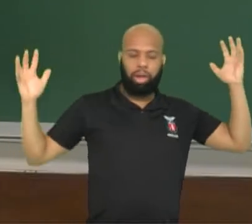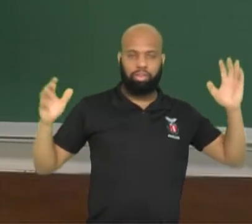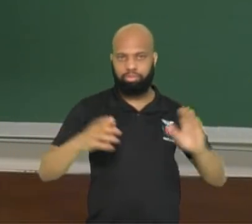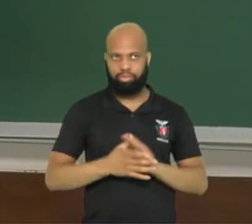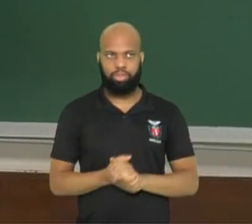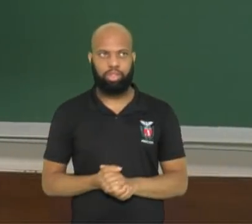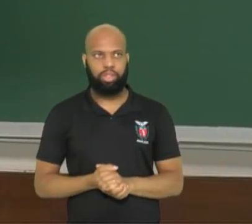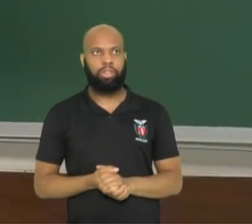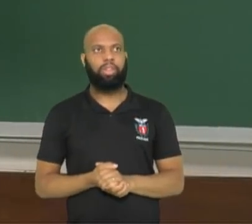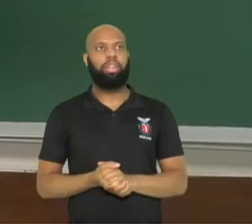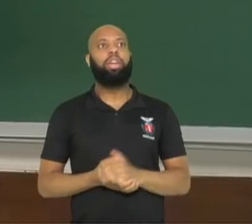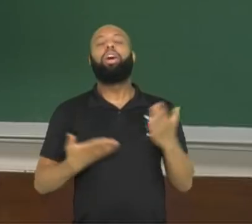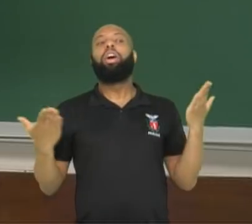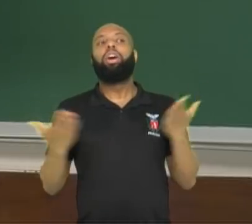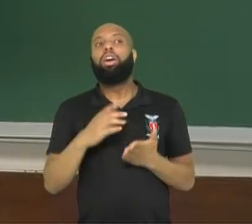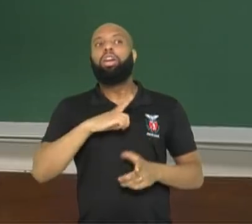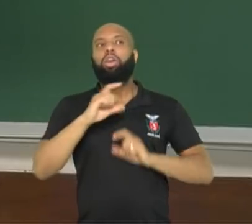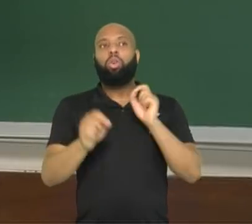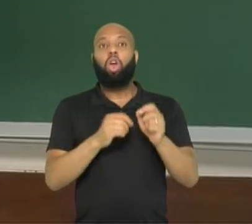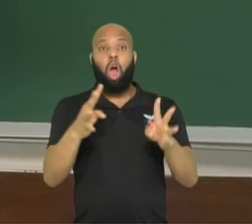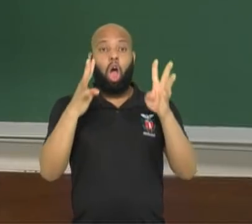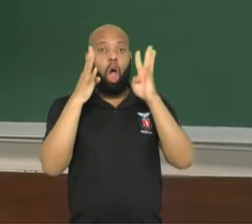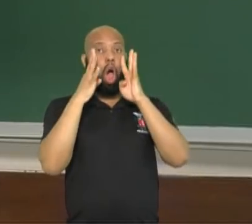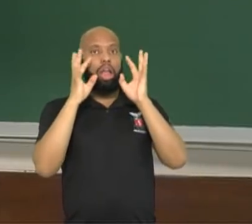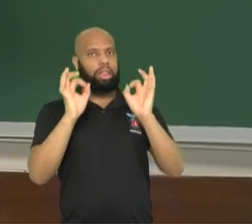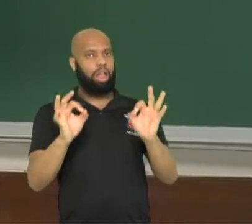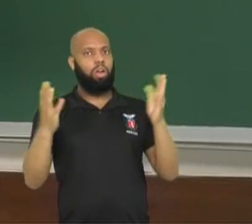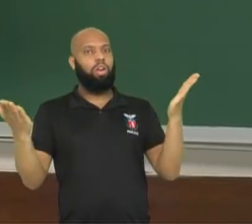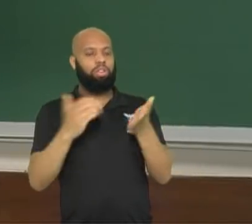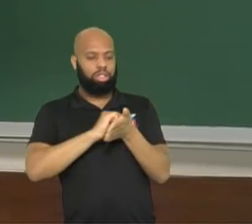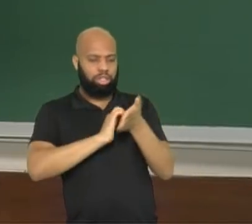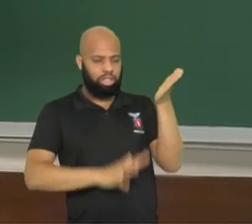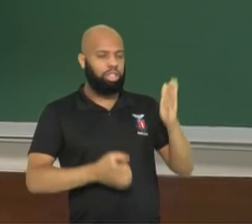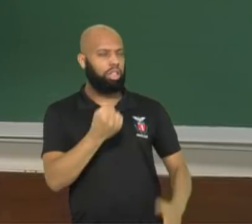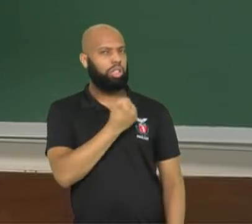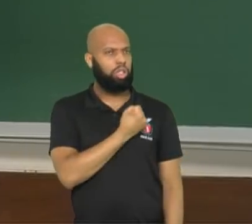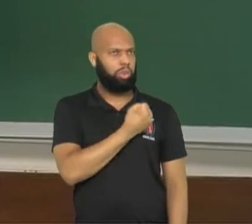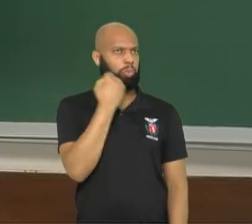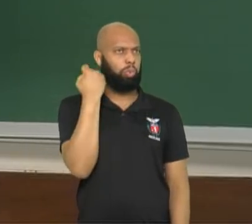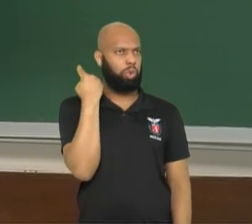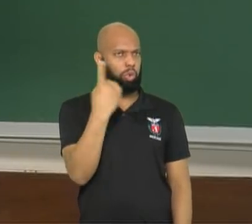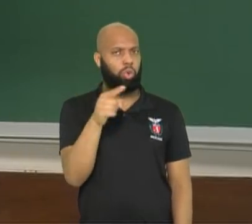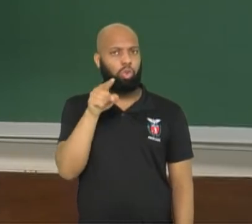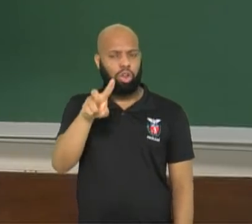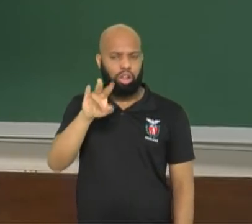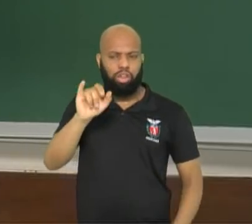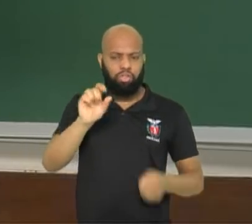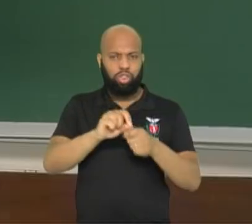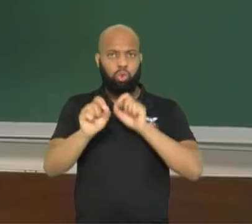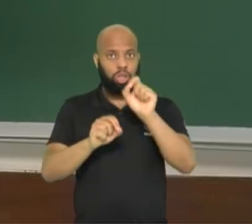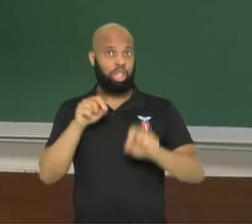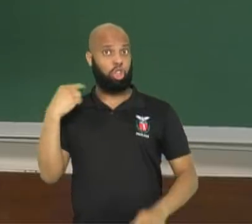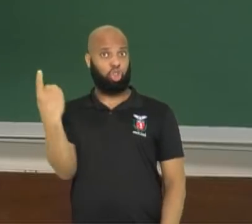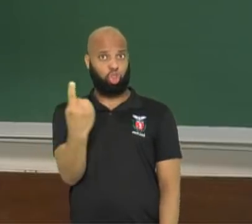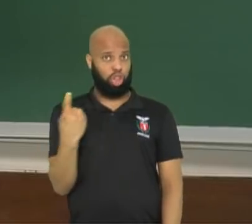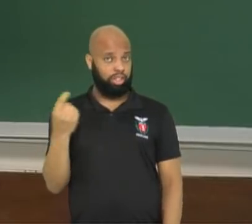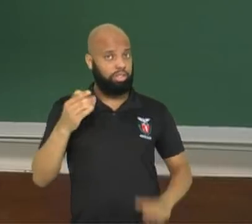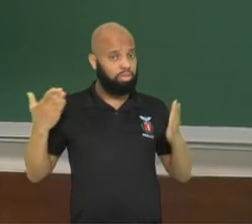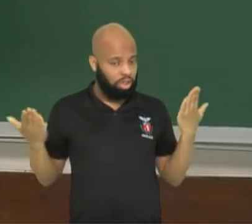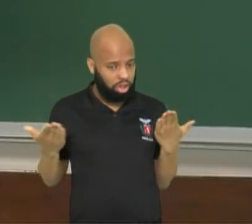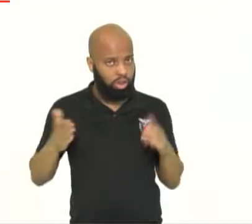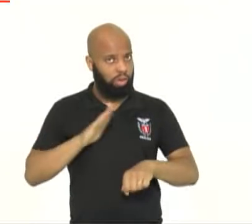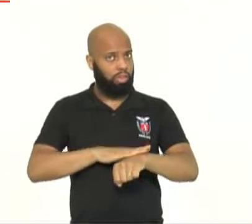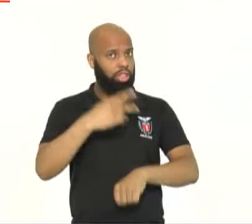bem? Então, preste atenção agora nessa atividade 1, tá? Vocês vão fazer sozinhos.